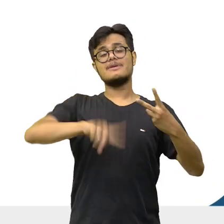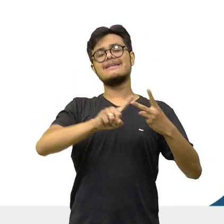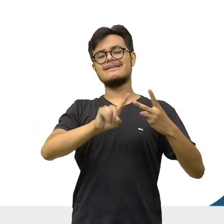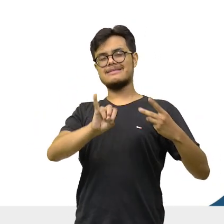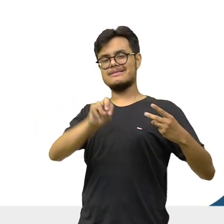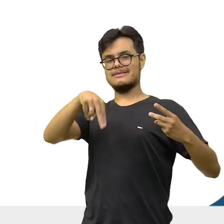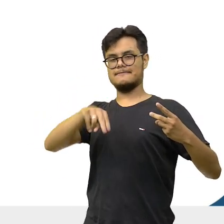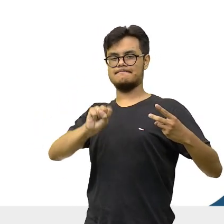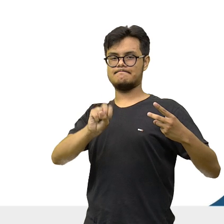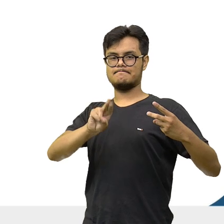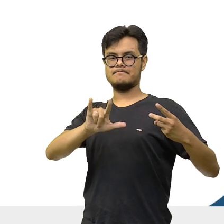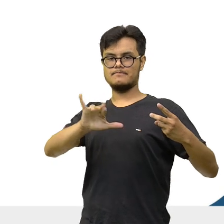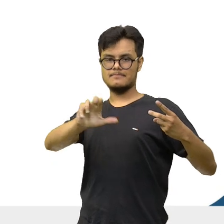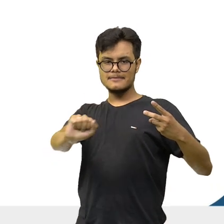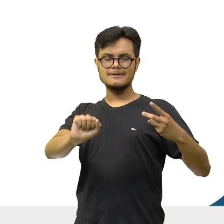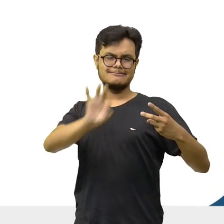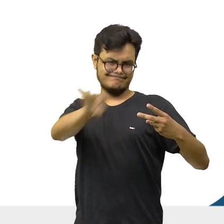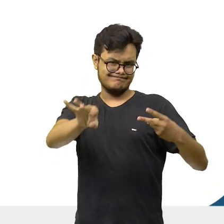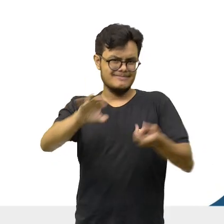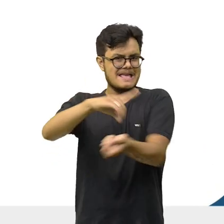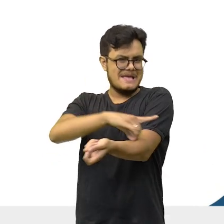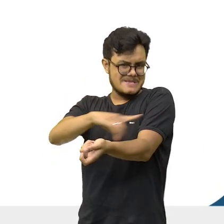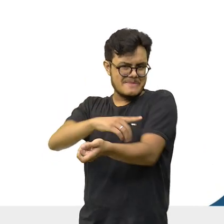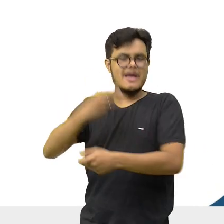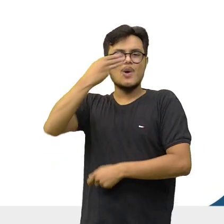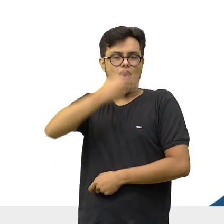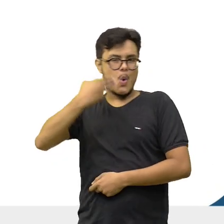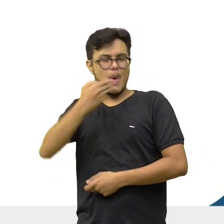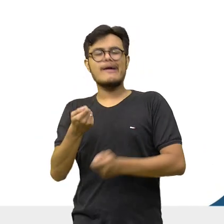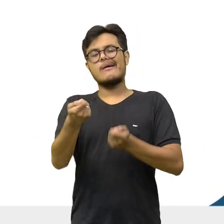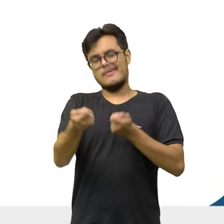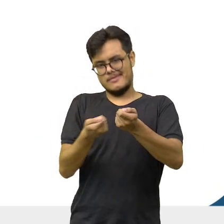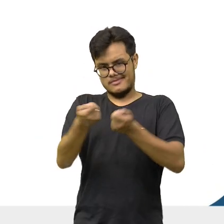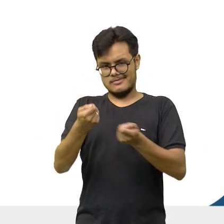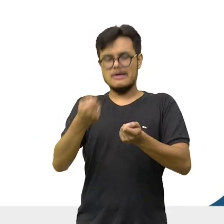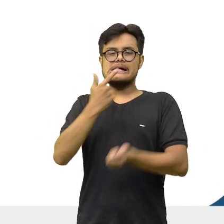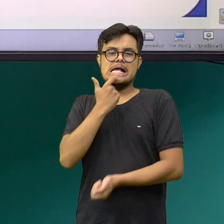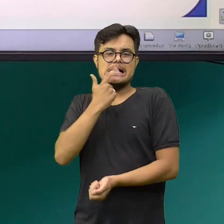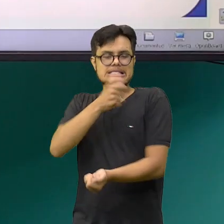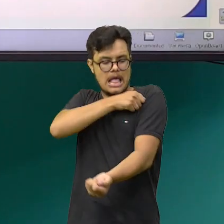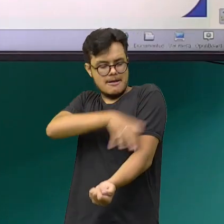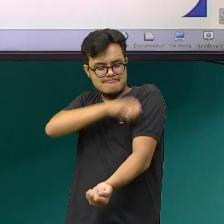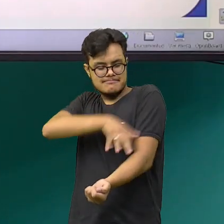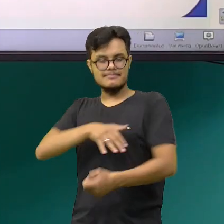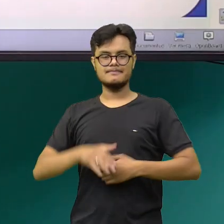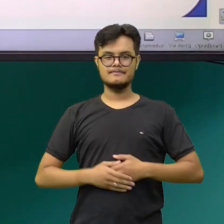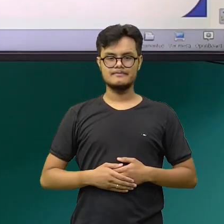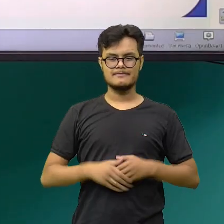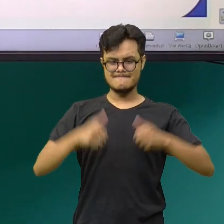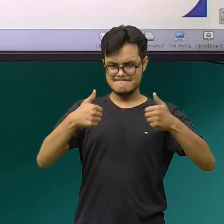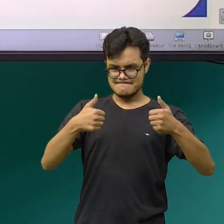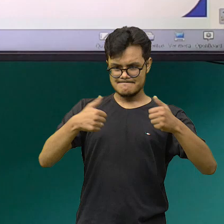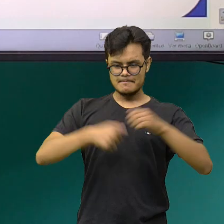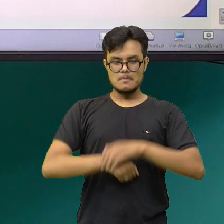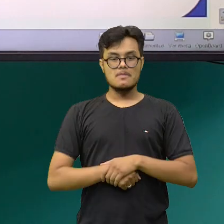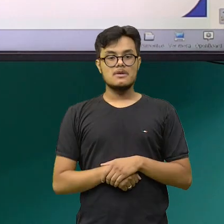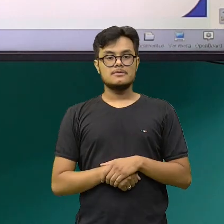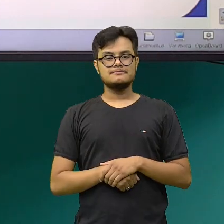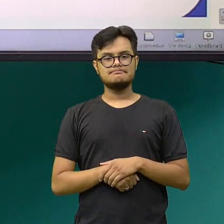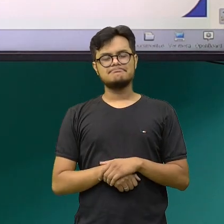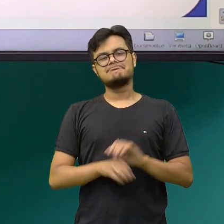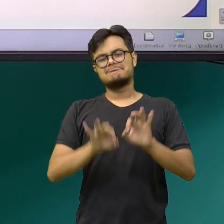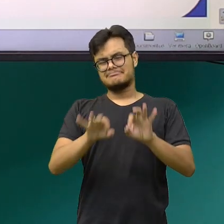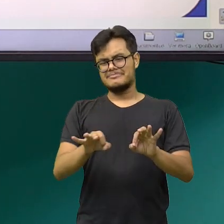usados aí na regulação glicêmica do nosso corpo. Pô, Brabão, aí